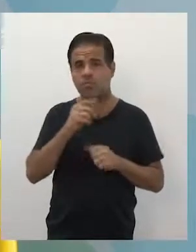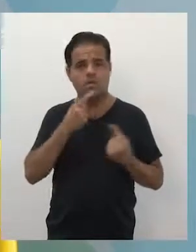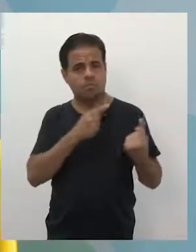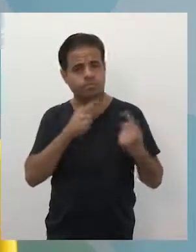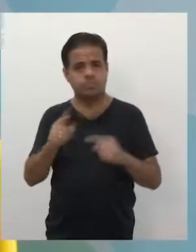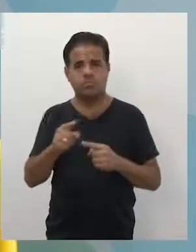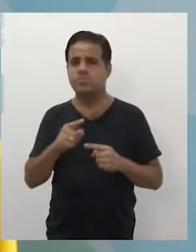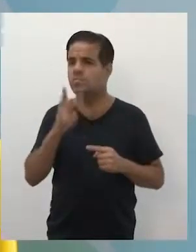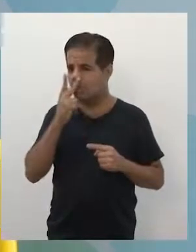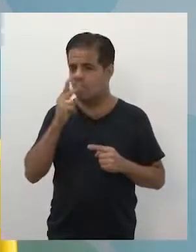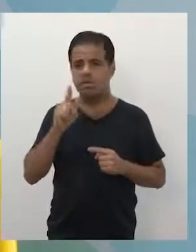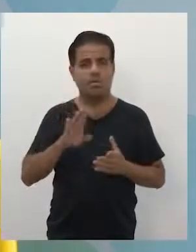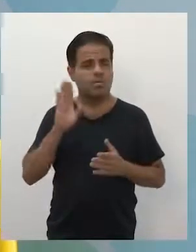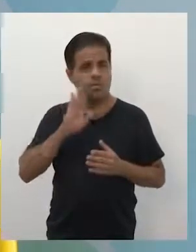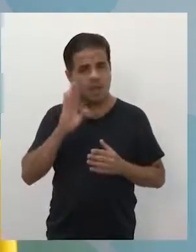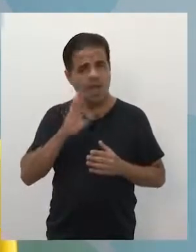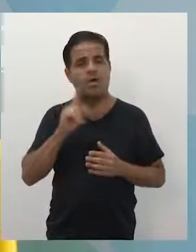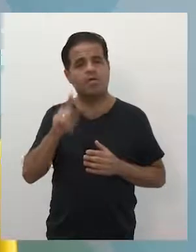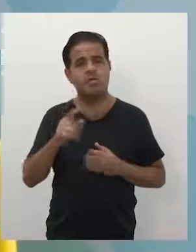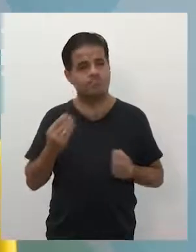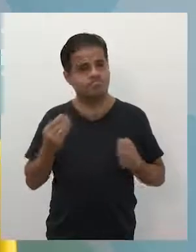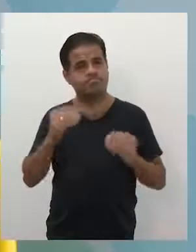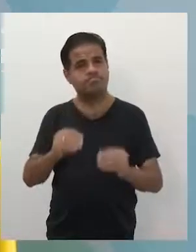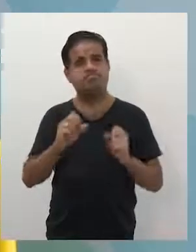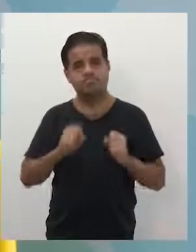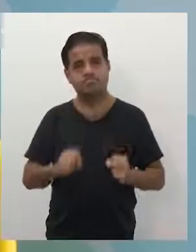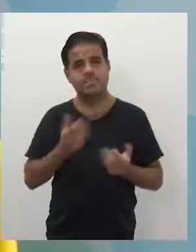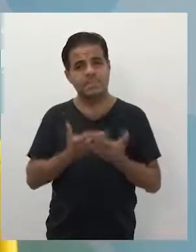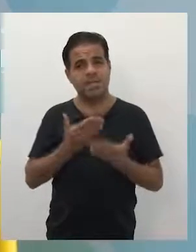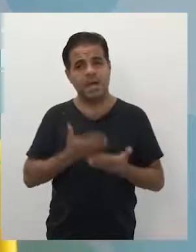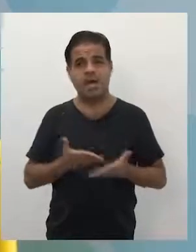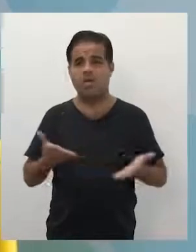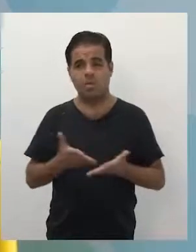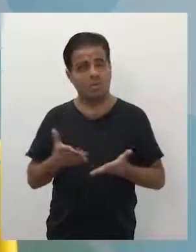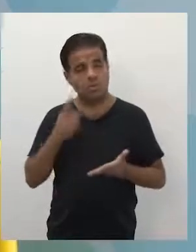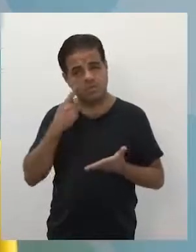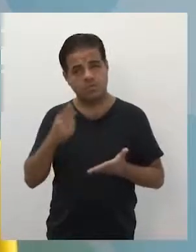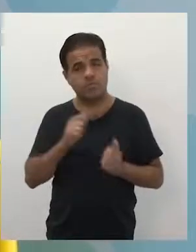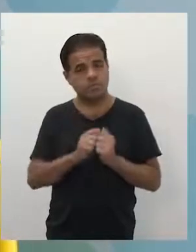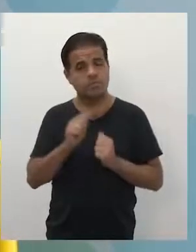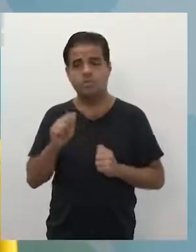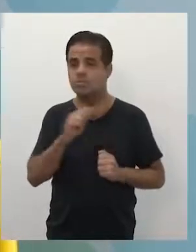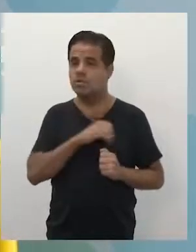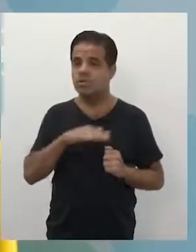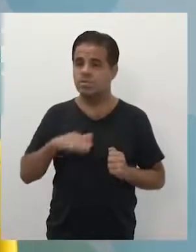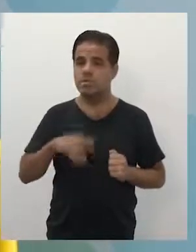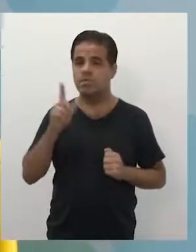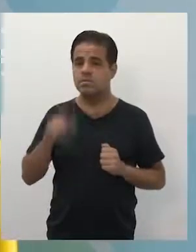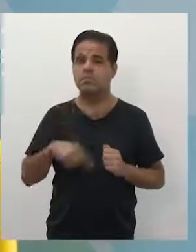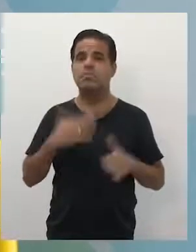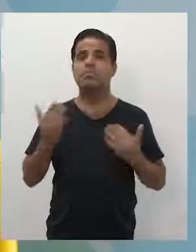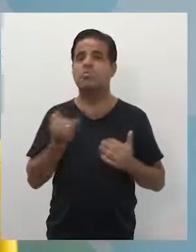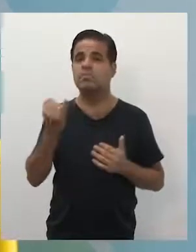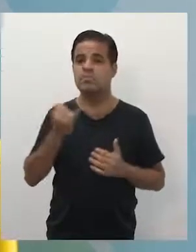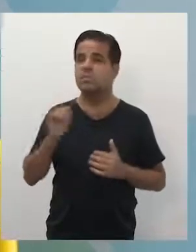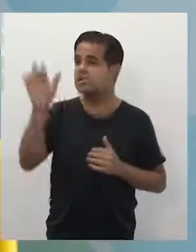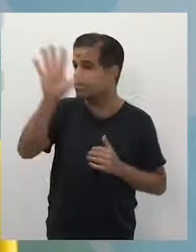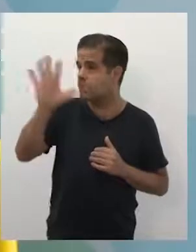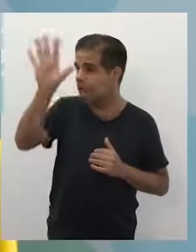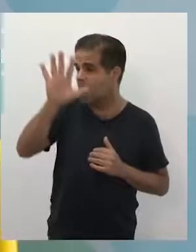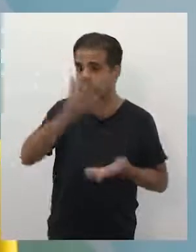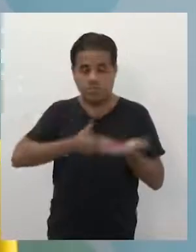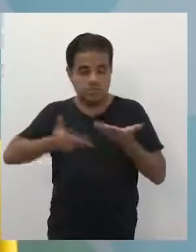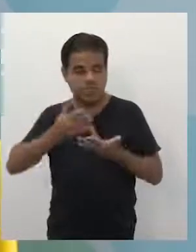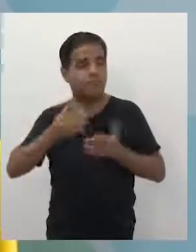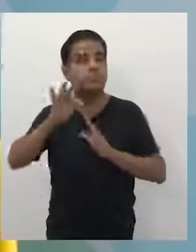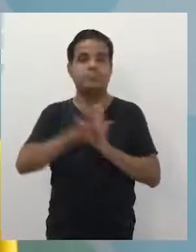uma aula extremamente legal, que dá para vocês acrescentarem a essa aula que vocês estão vendo hoje com o aluno. Porque bem isso, qual a importância da imagem em relação a um